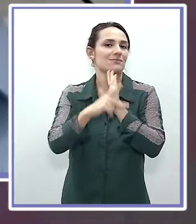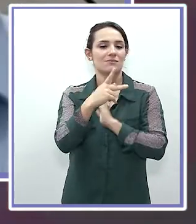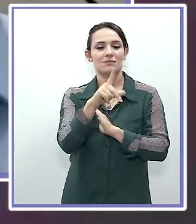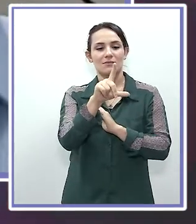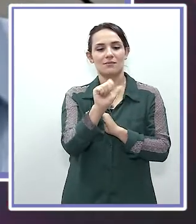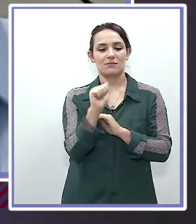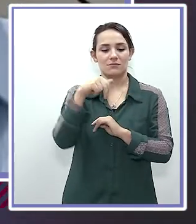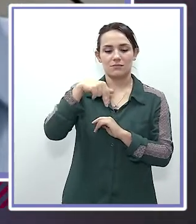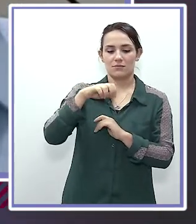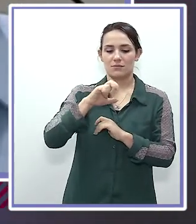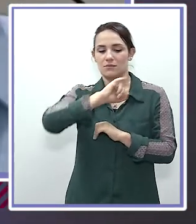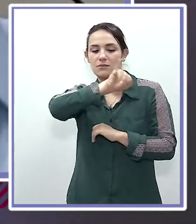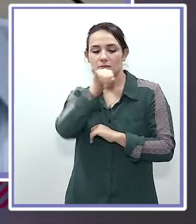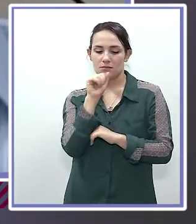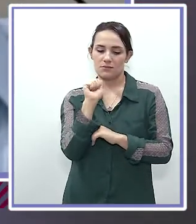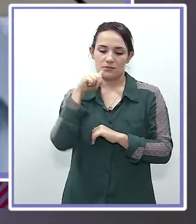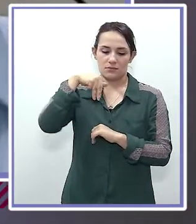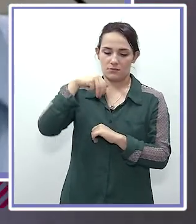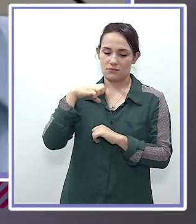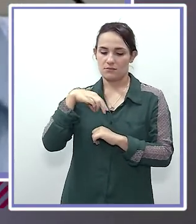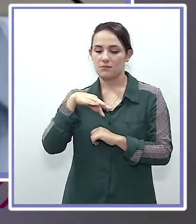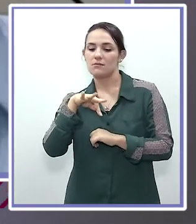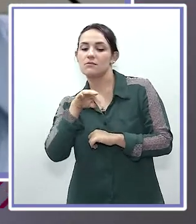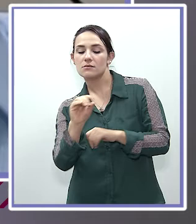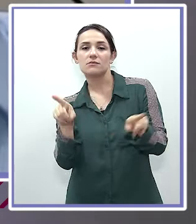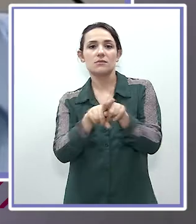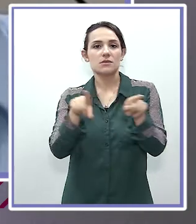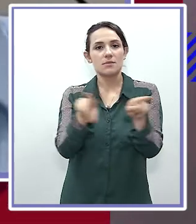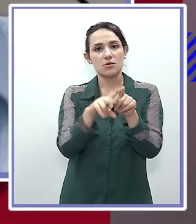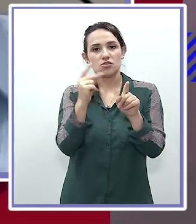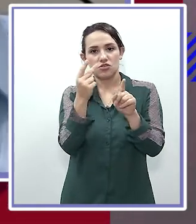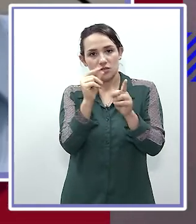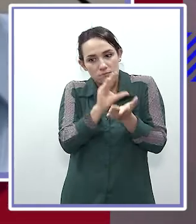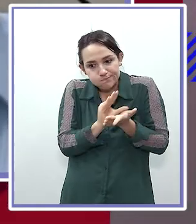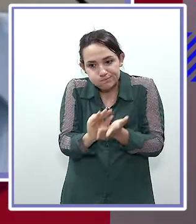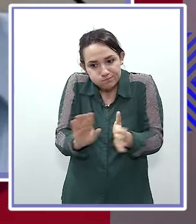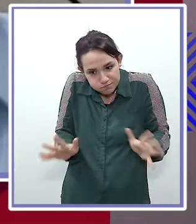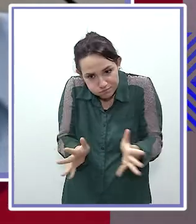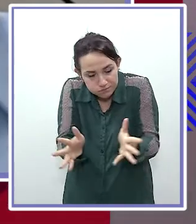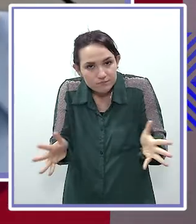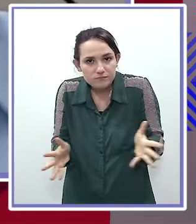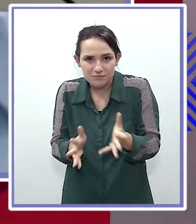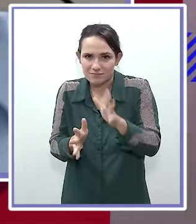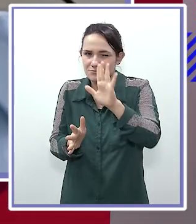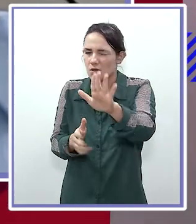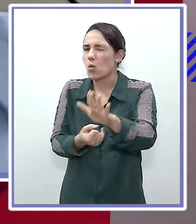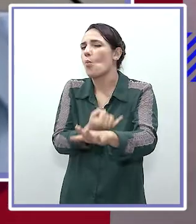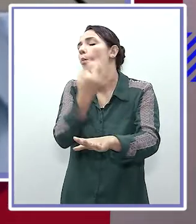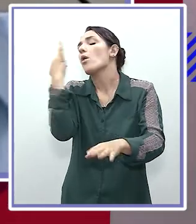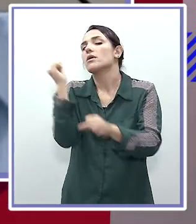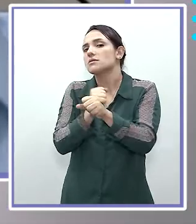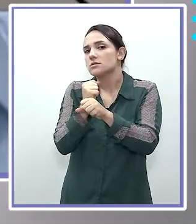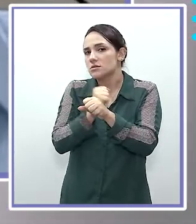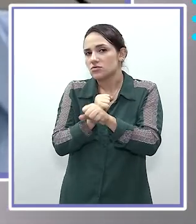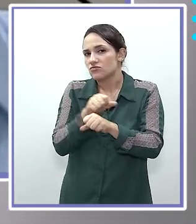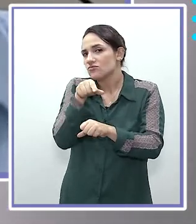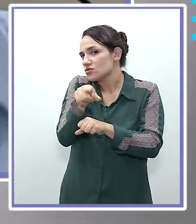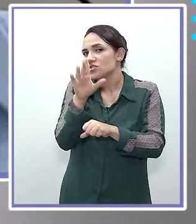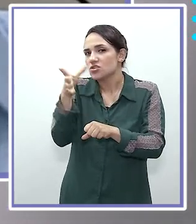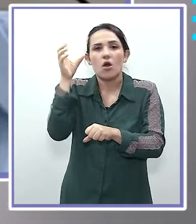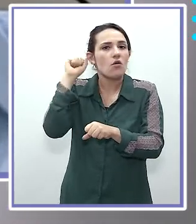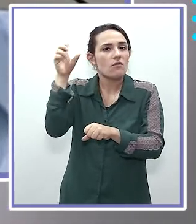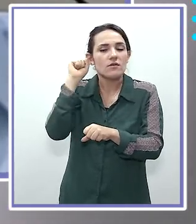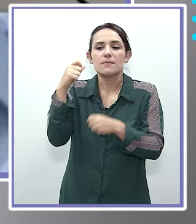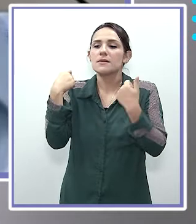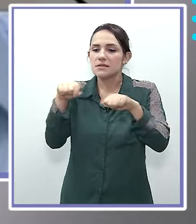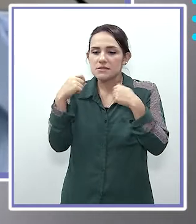planejamento nos últimos anos, né? A falta de planejamento de investimento. Há quantos anos a gente escuta falar de que